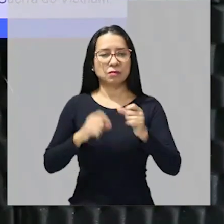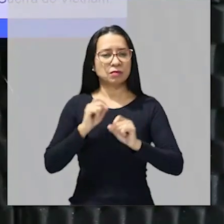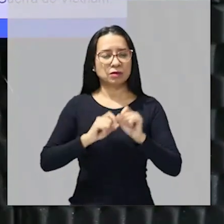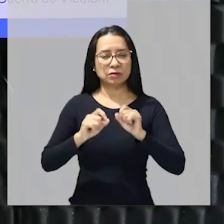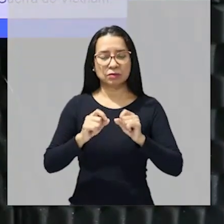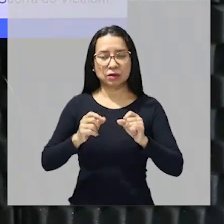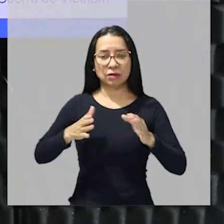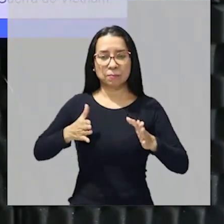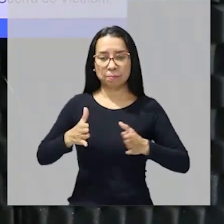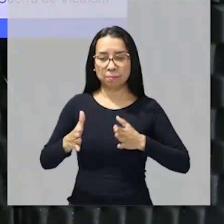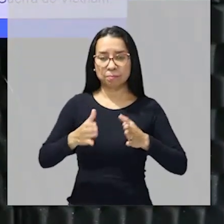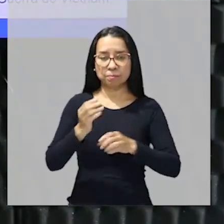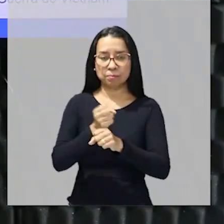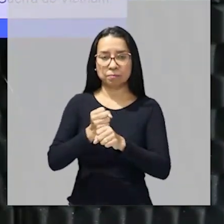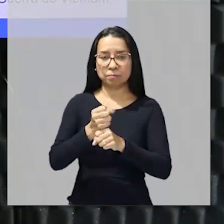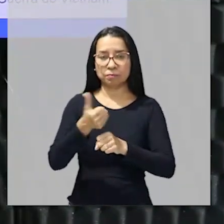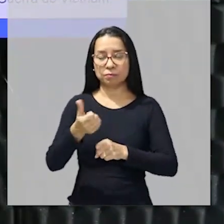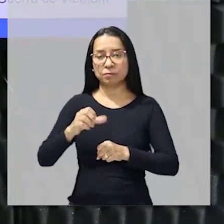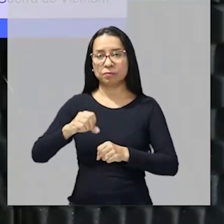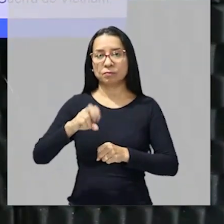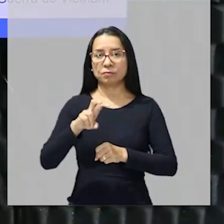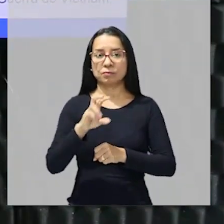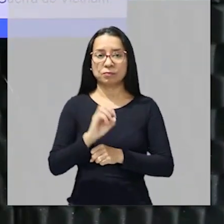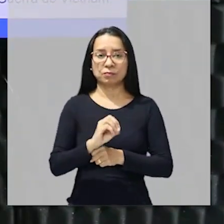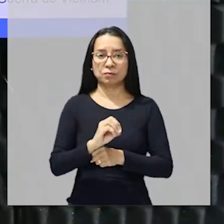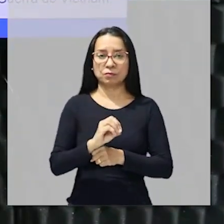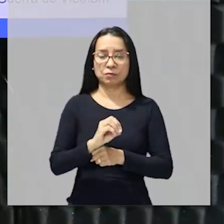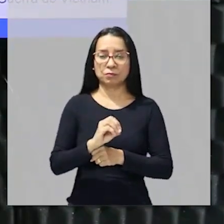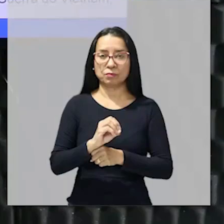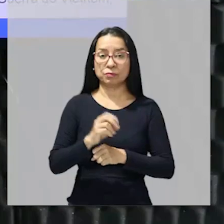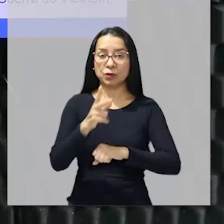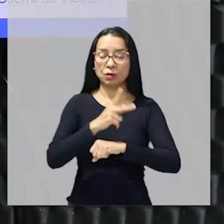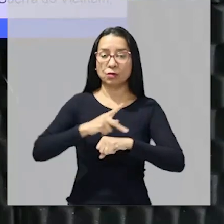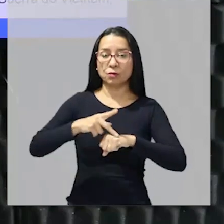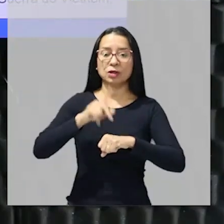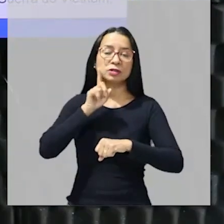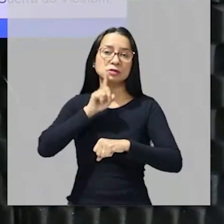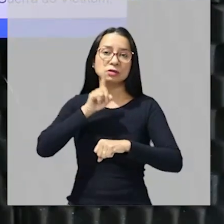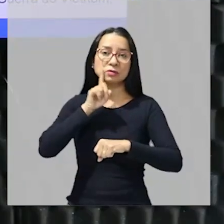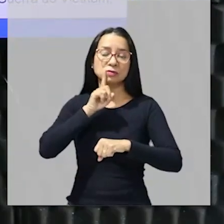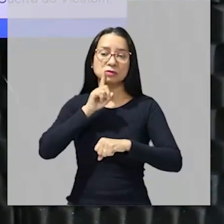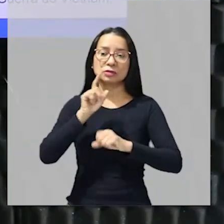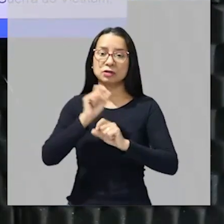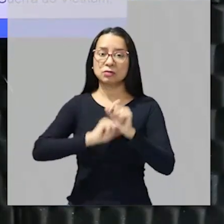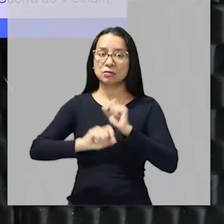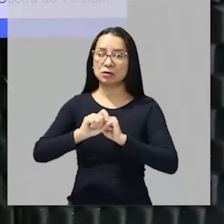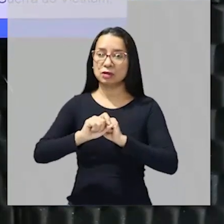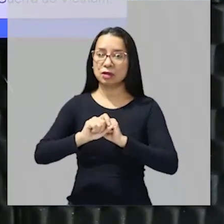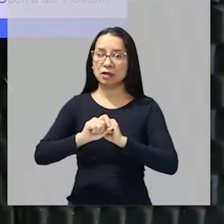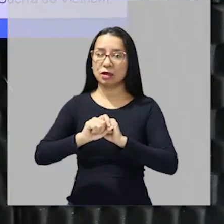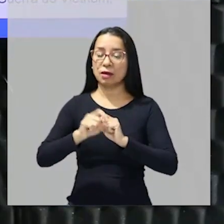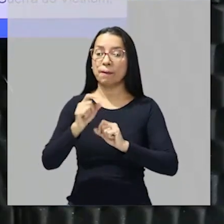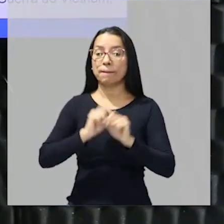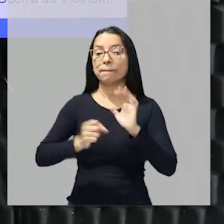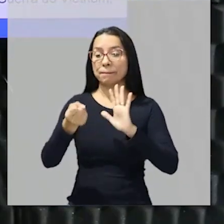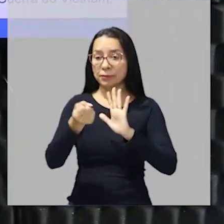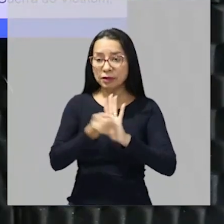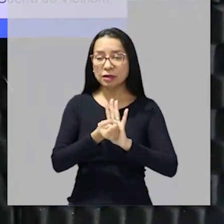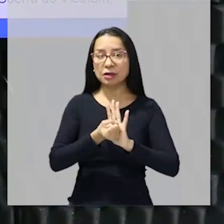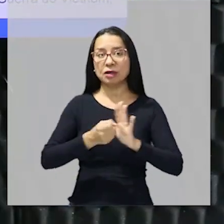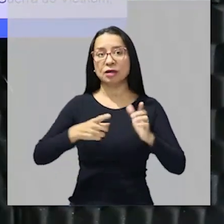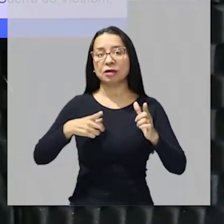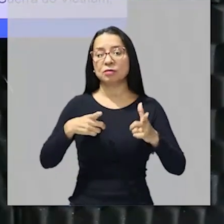período dos anos de 1950, nos Estados Unidos, que é marcado pela Guerra Fria, momento que